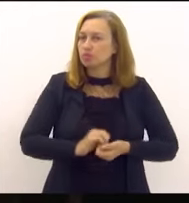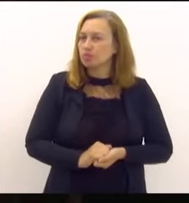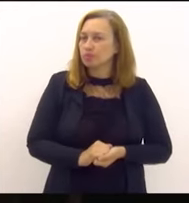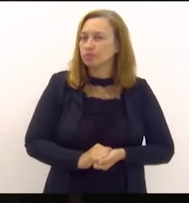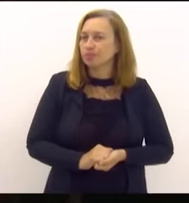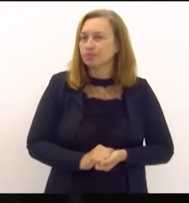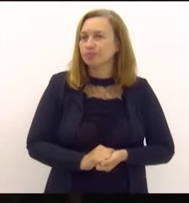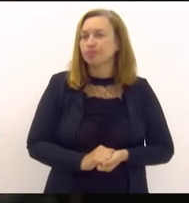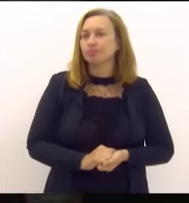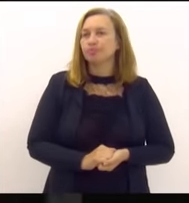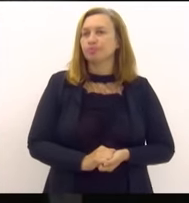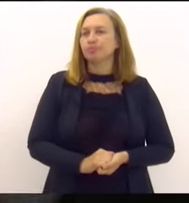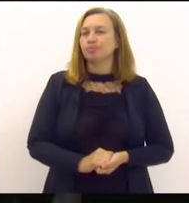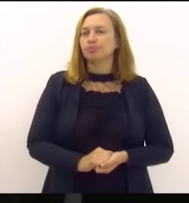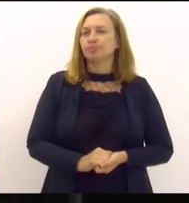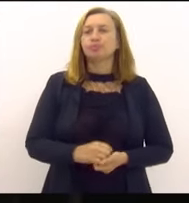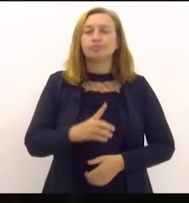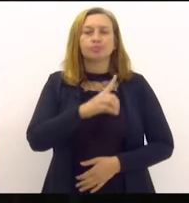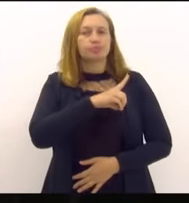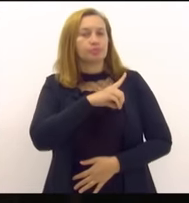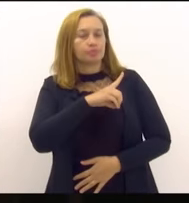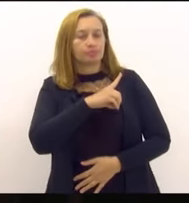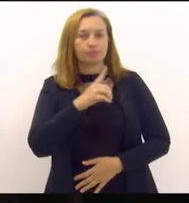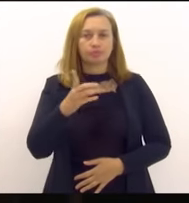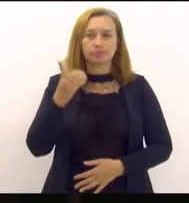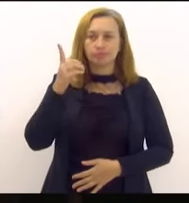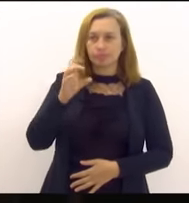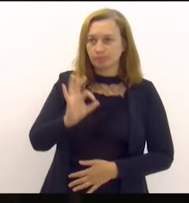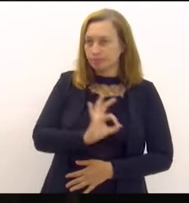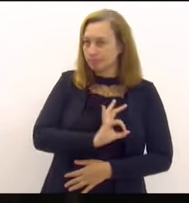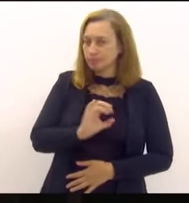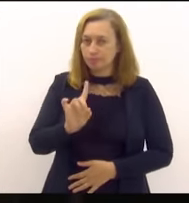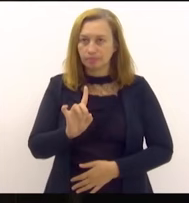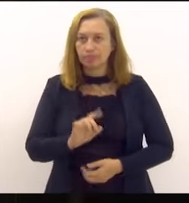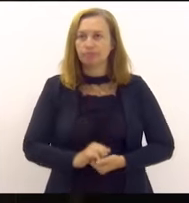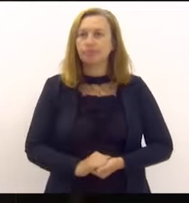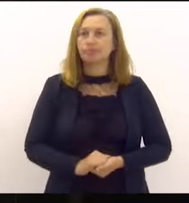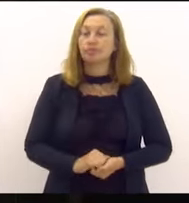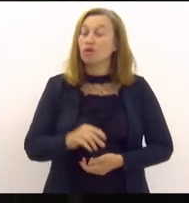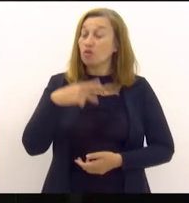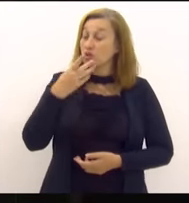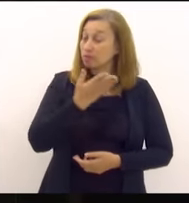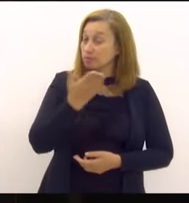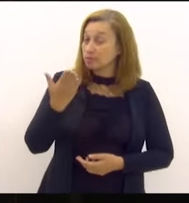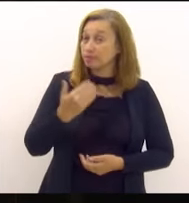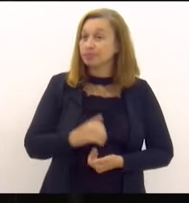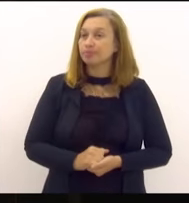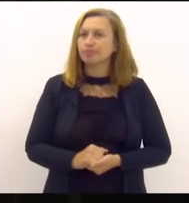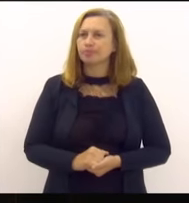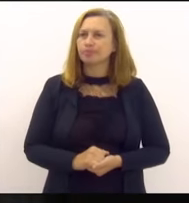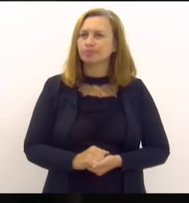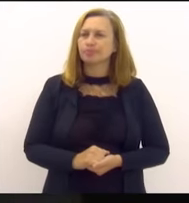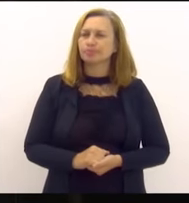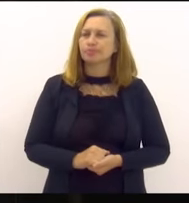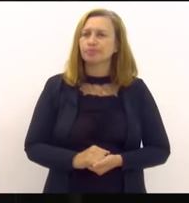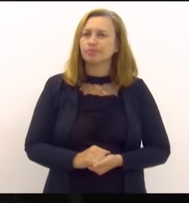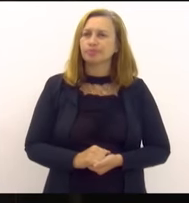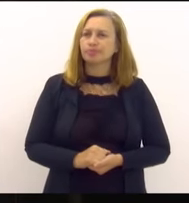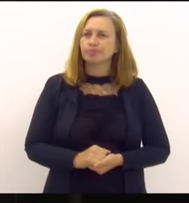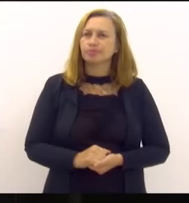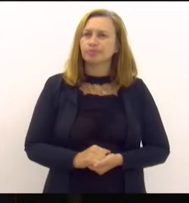o critério de ser um delegado de polícia. E aí eu questiono a vocês, feriu-se nesse